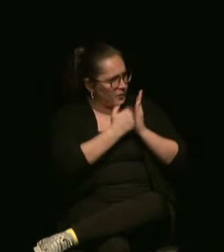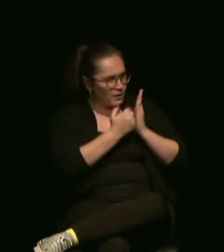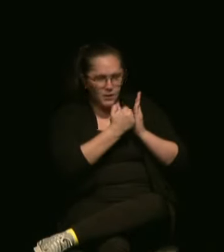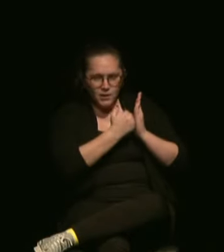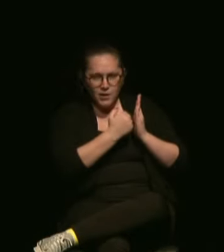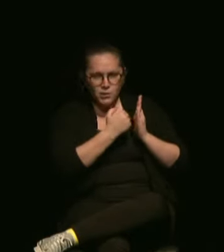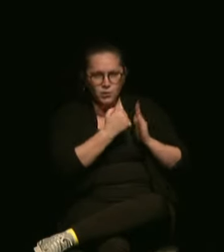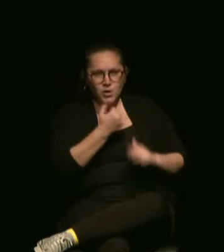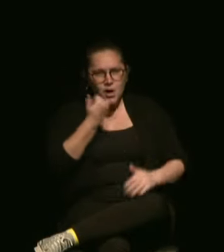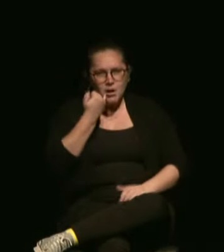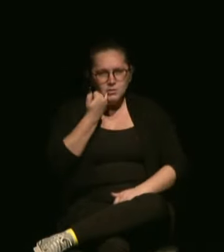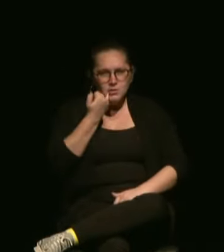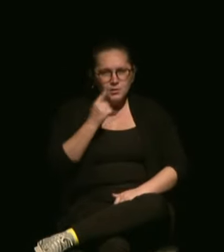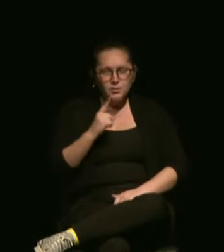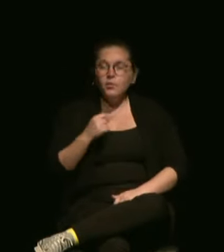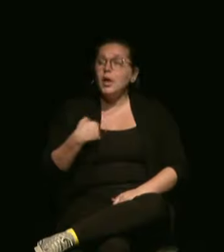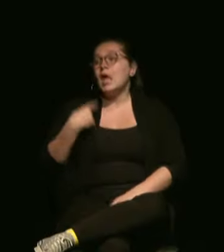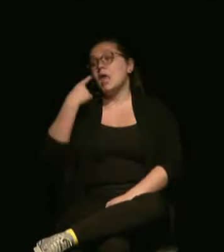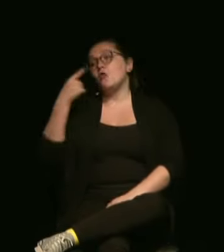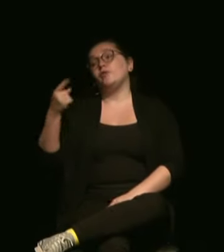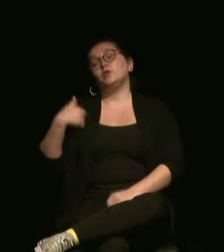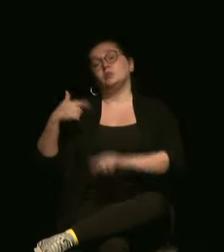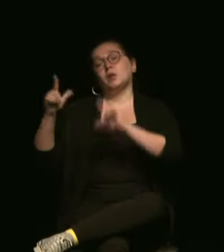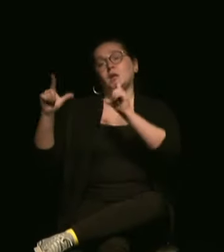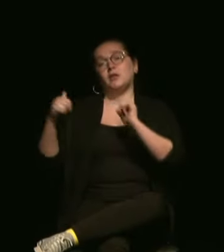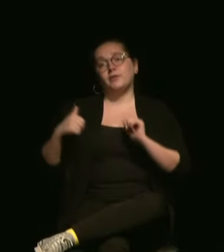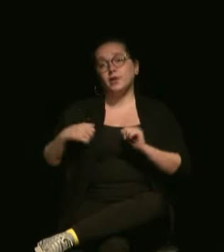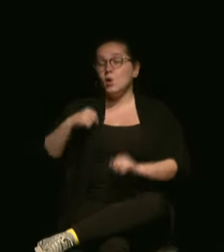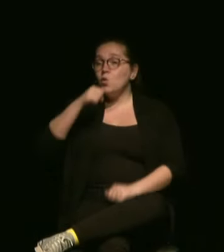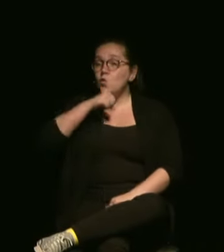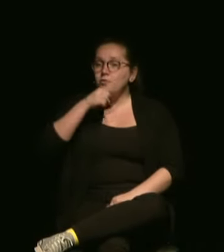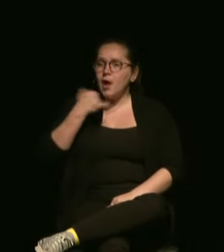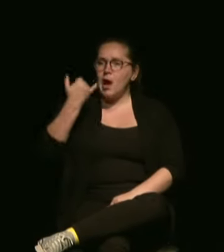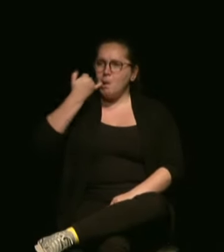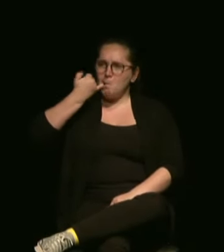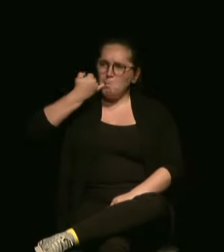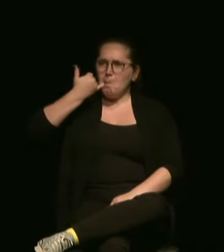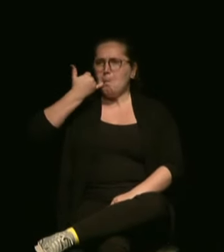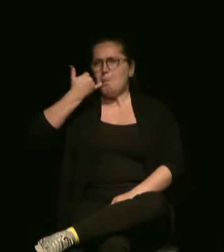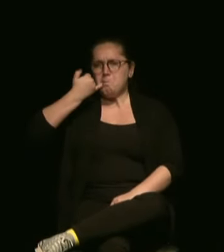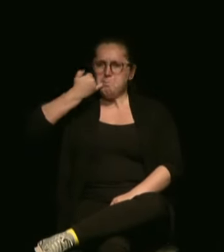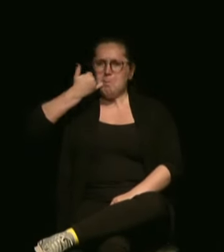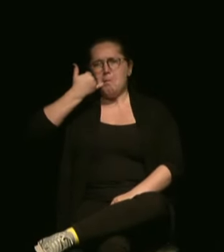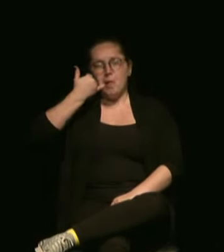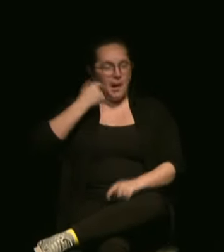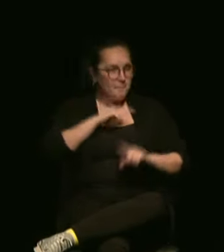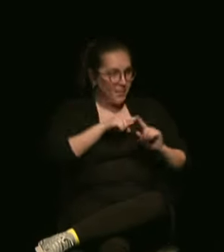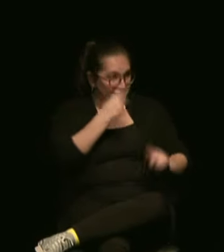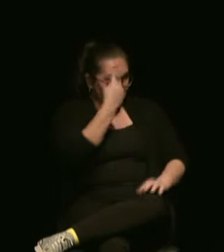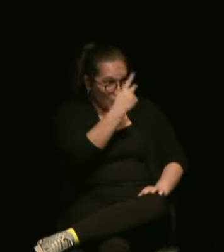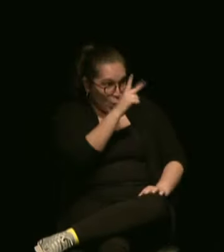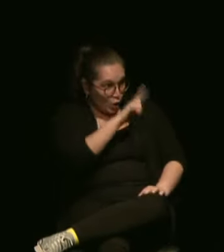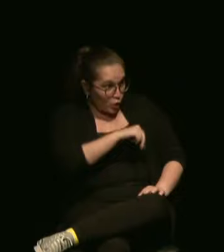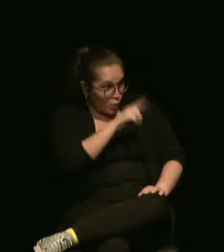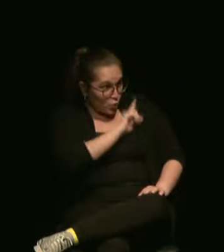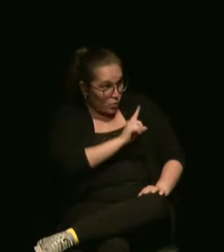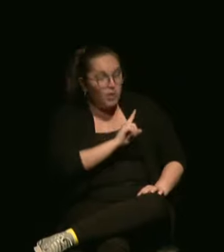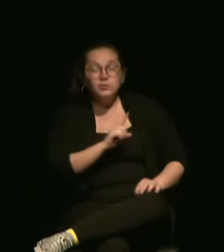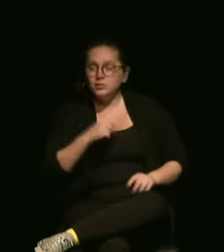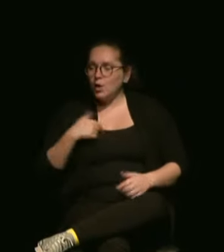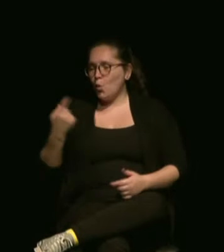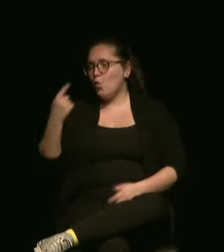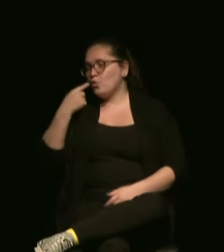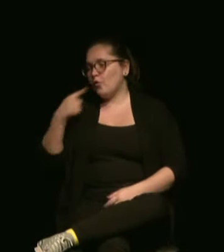Vejo eu vejo na televisão os velhos com cachimbão. Mas a senhora mesmo nunca se viu? Não. Viu, tô vendo